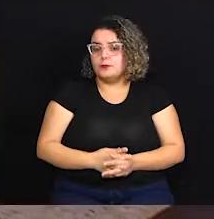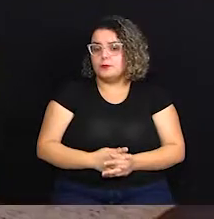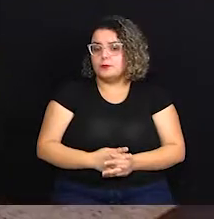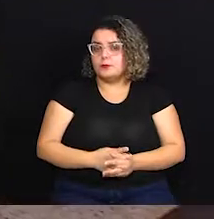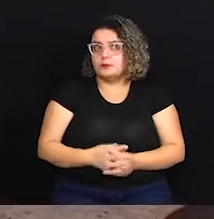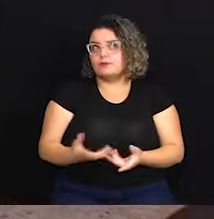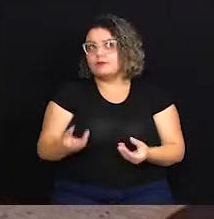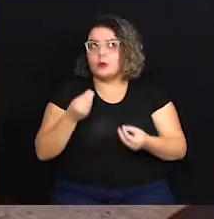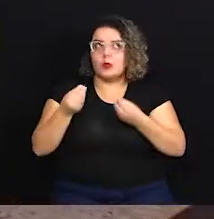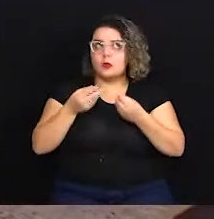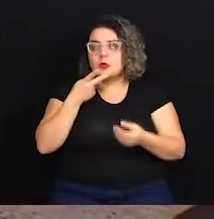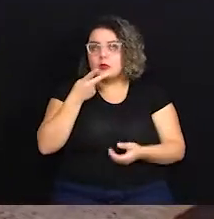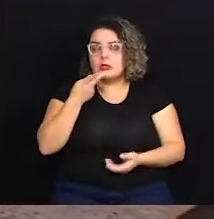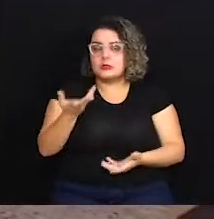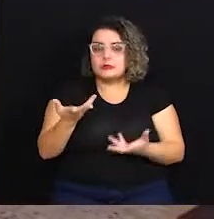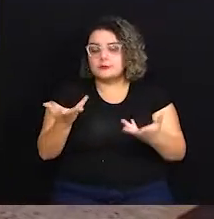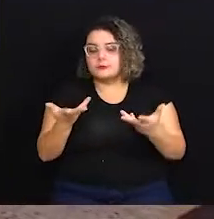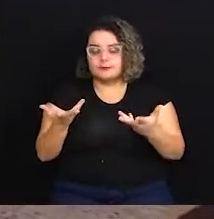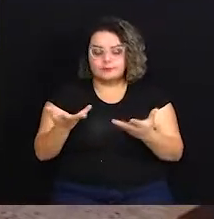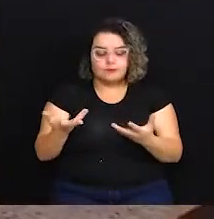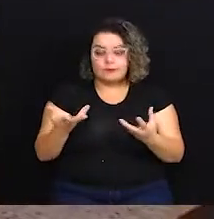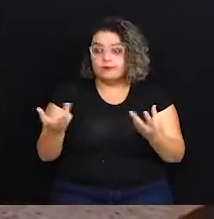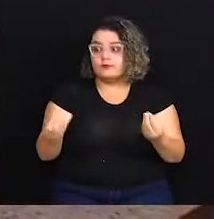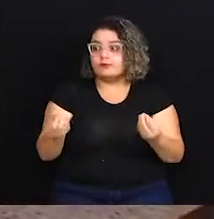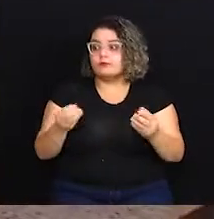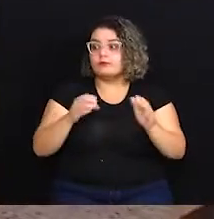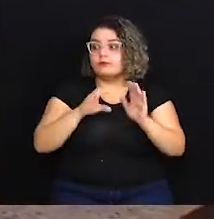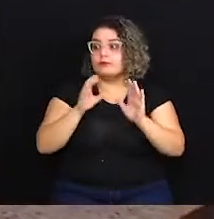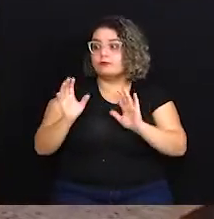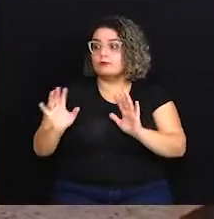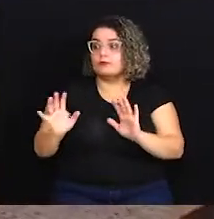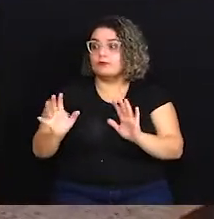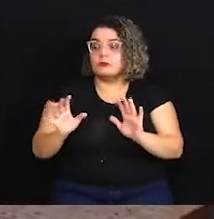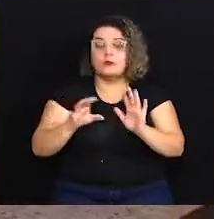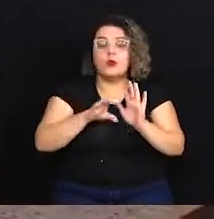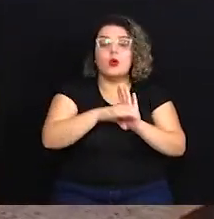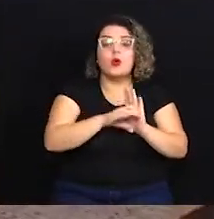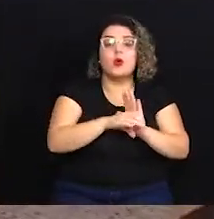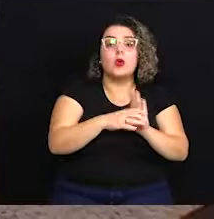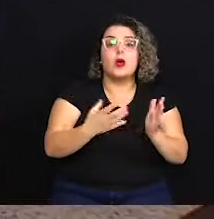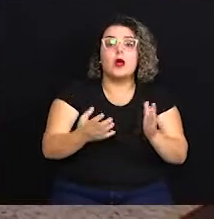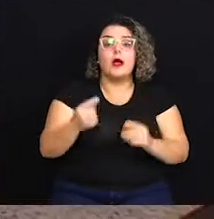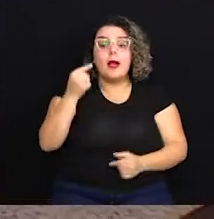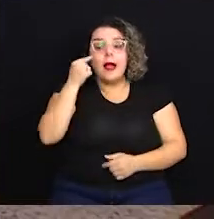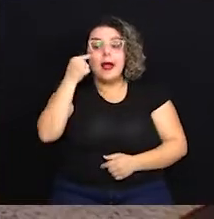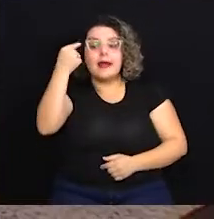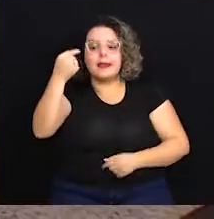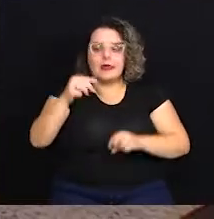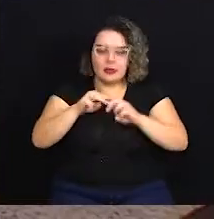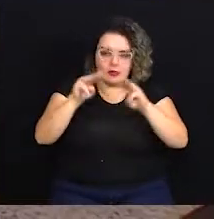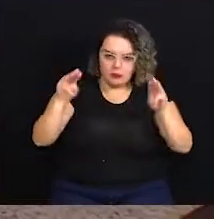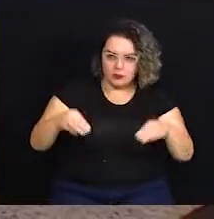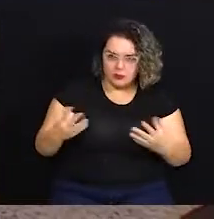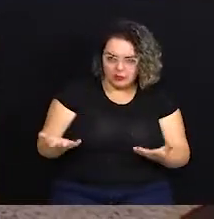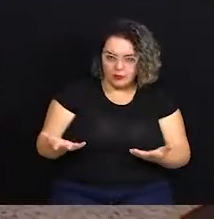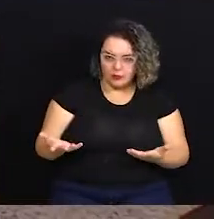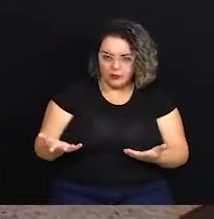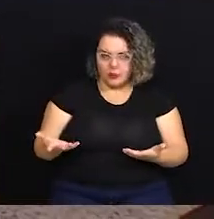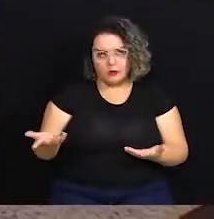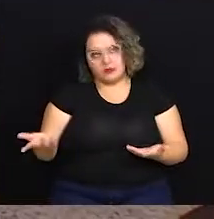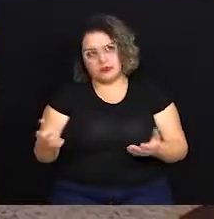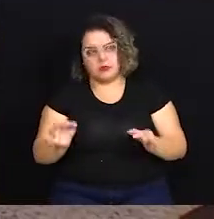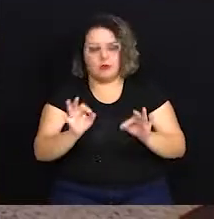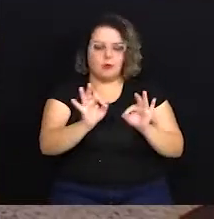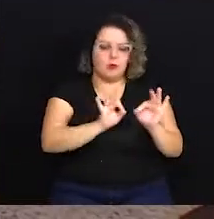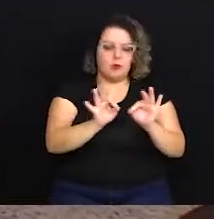como eu vou dizer, o conceito do... Não é a linha do museu. A linha do museu. A linha do tá. museu. Então, por exemplo, não adianta você montar